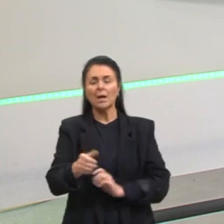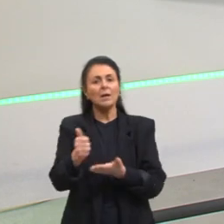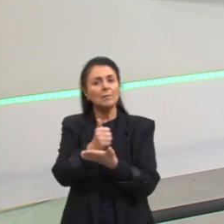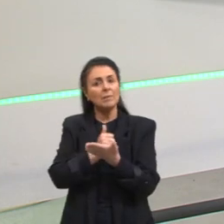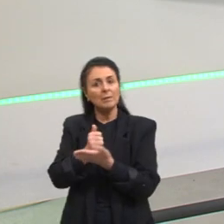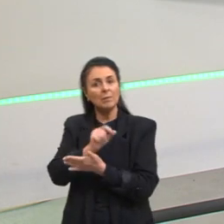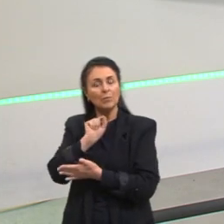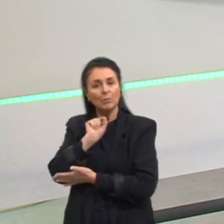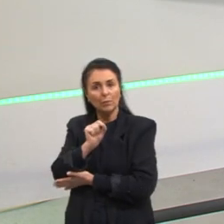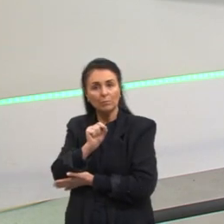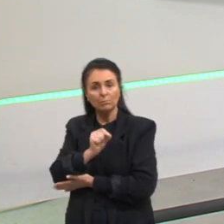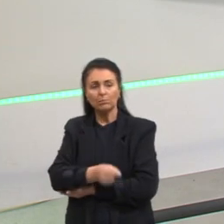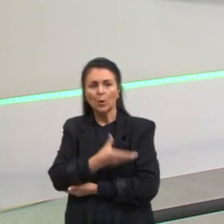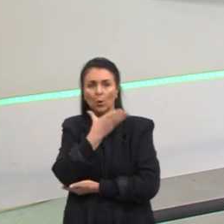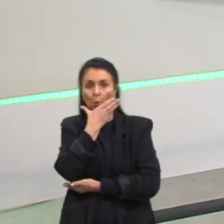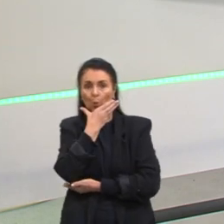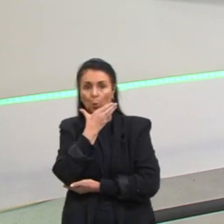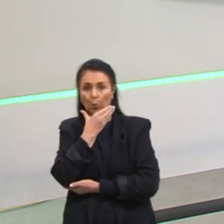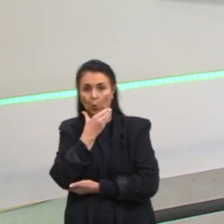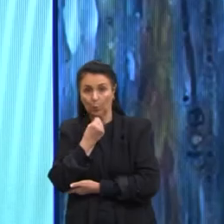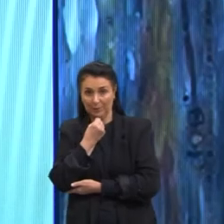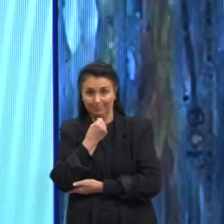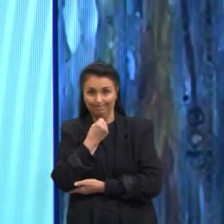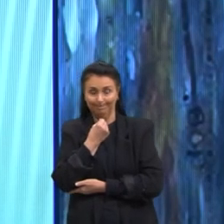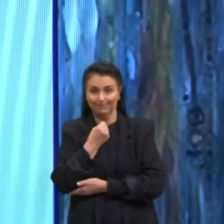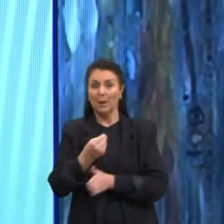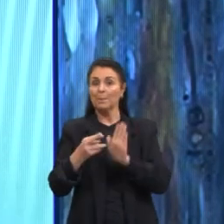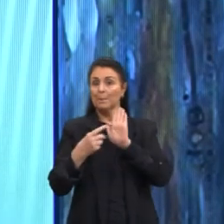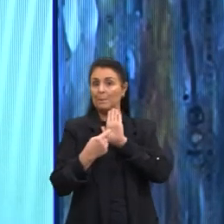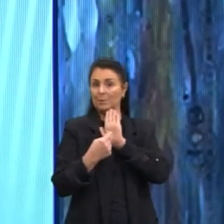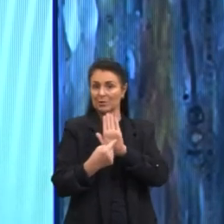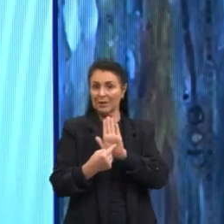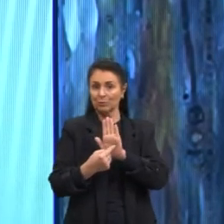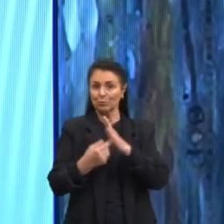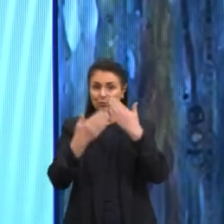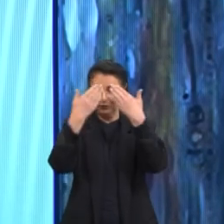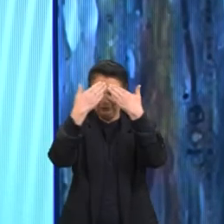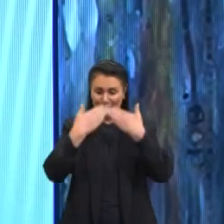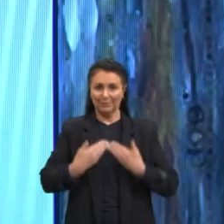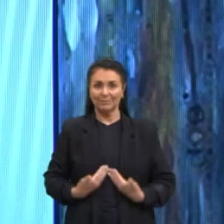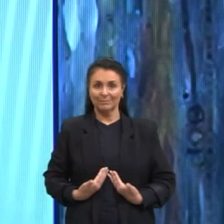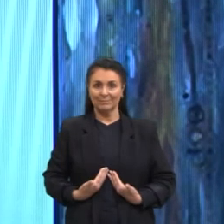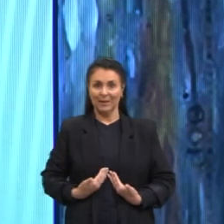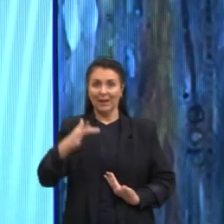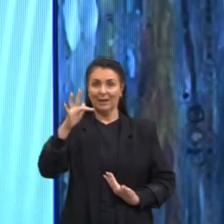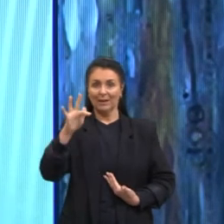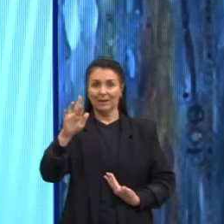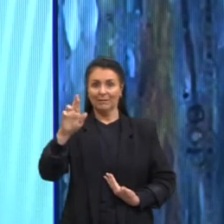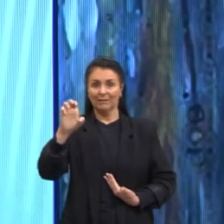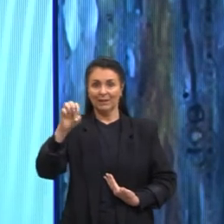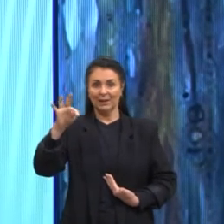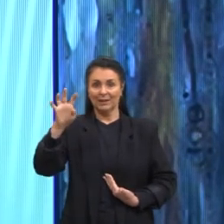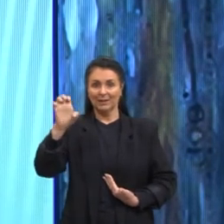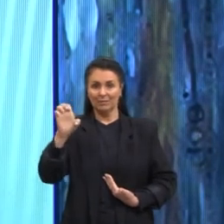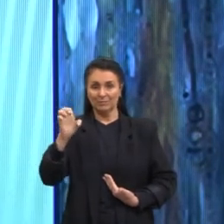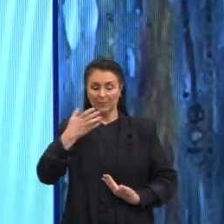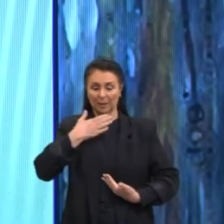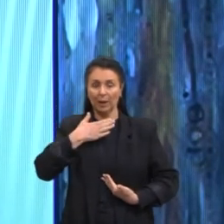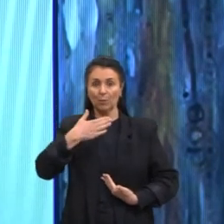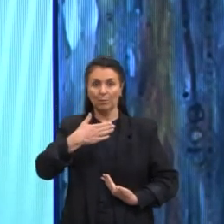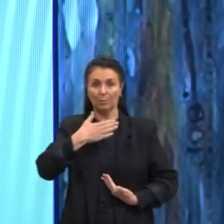a o homem retratado de maneira frontal Onde ele fica com o peito